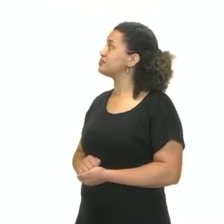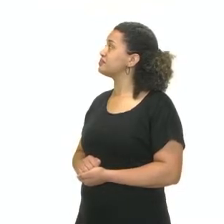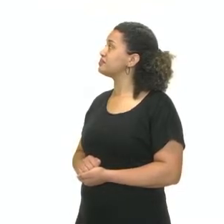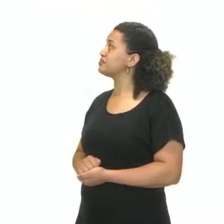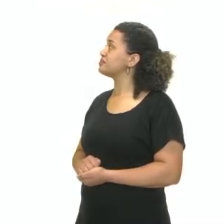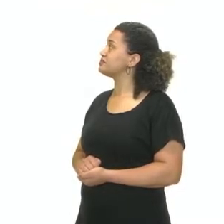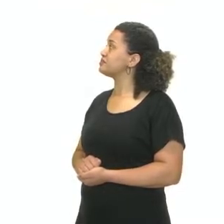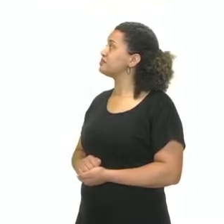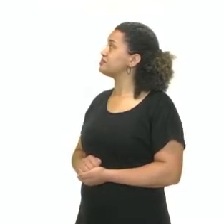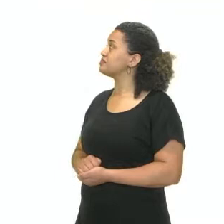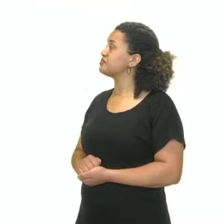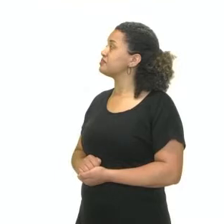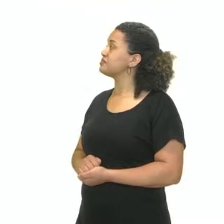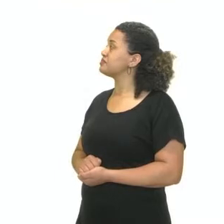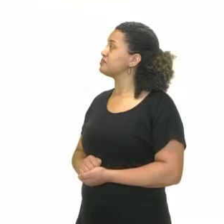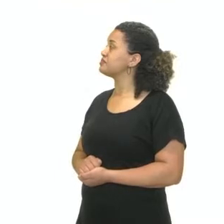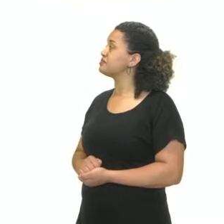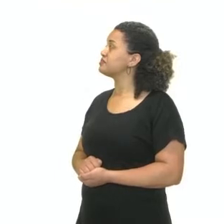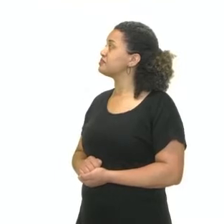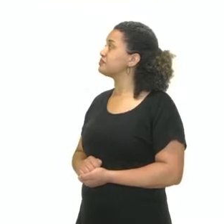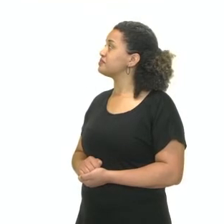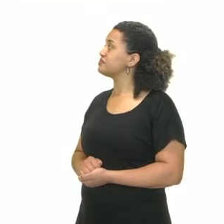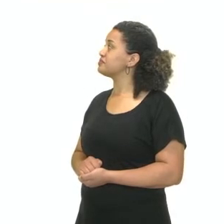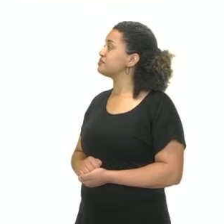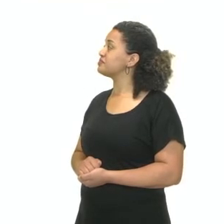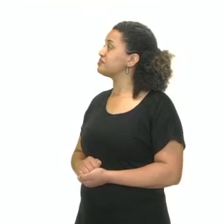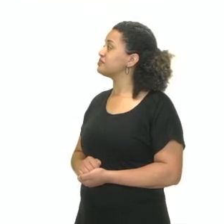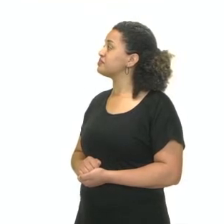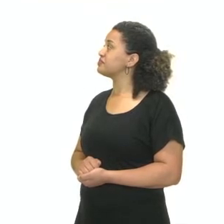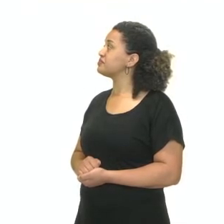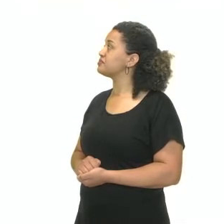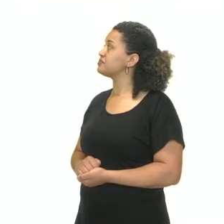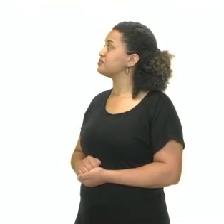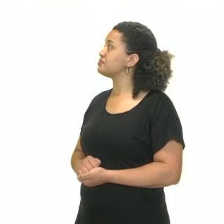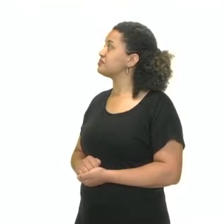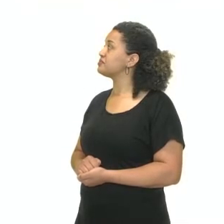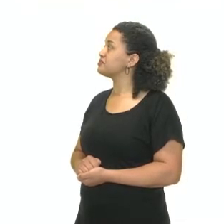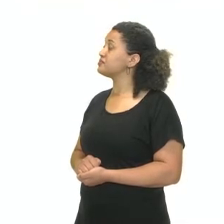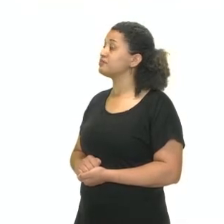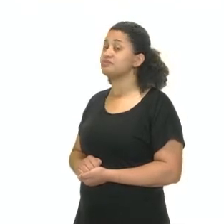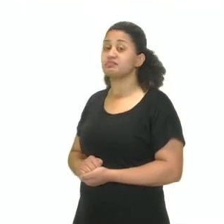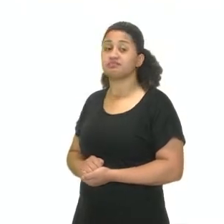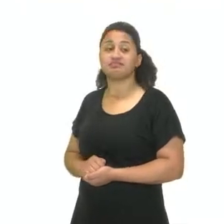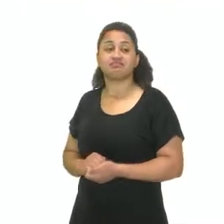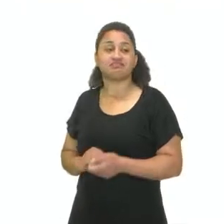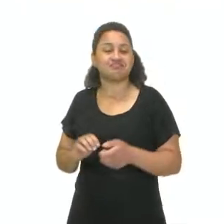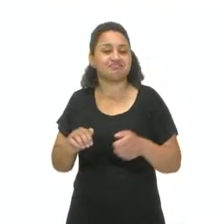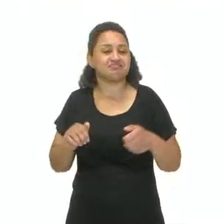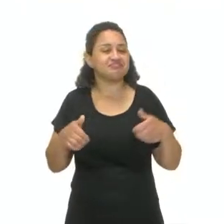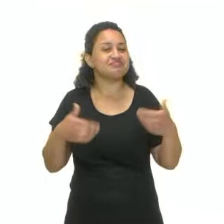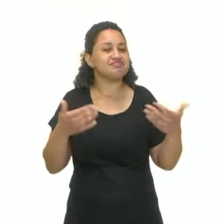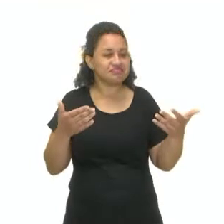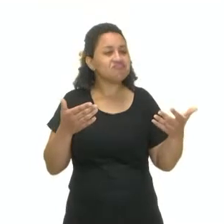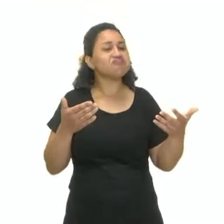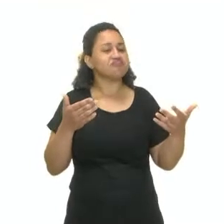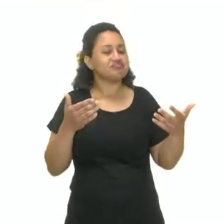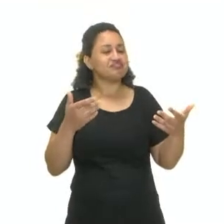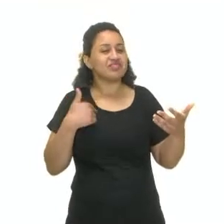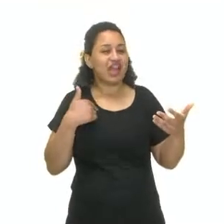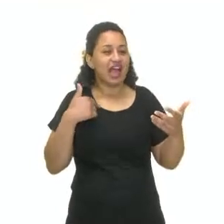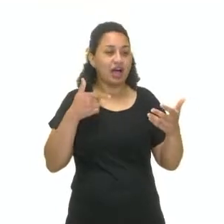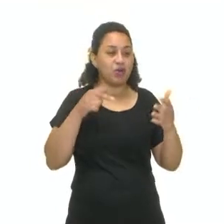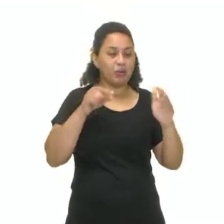tona d'água, em compacto apertão, os velhos crocodilos. Então, respondendo à pergunta da